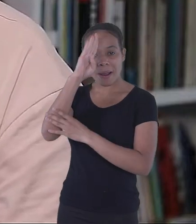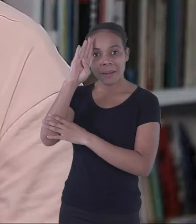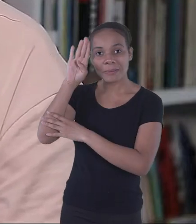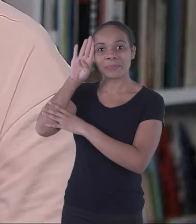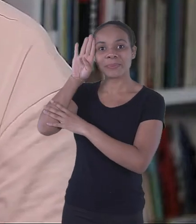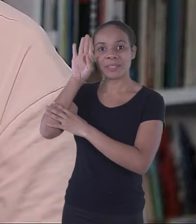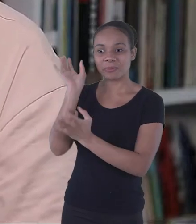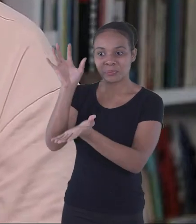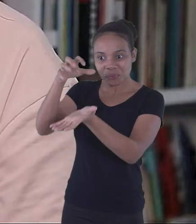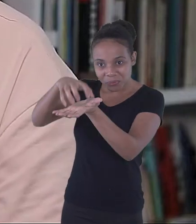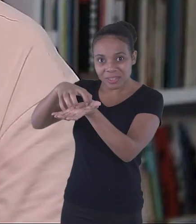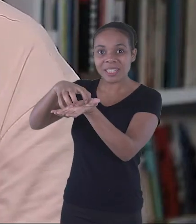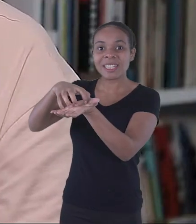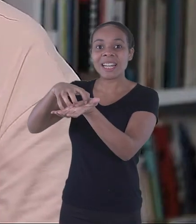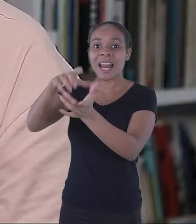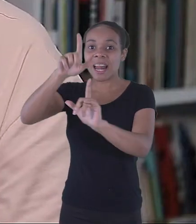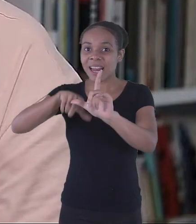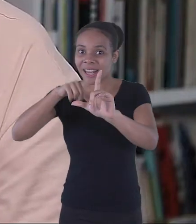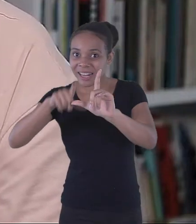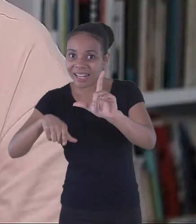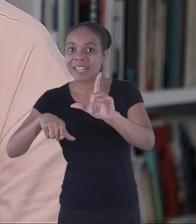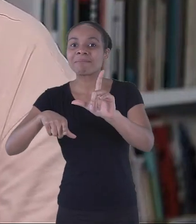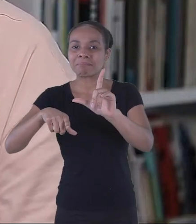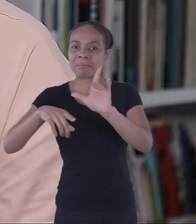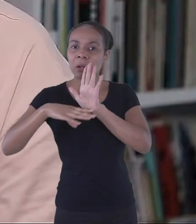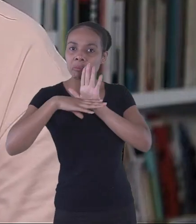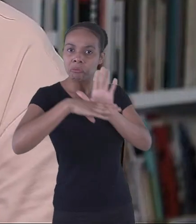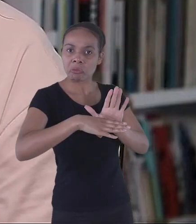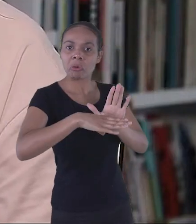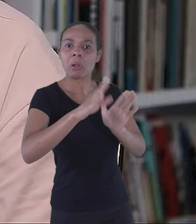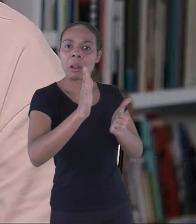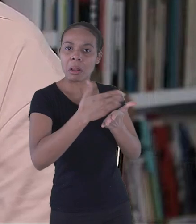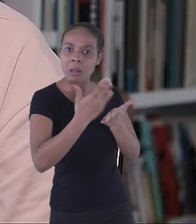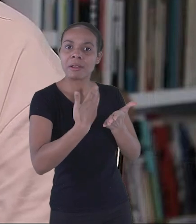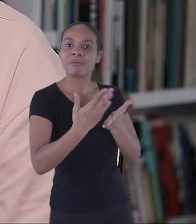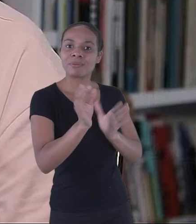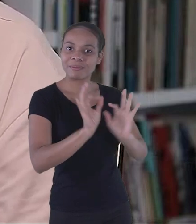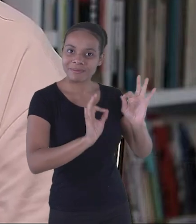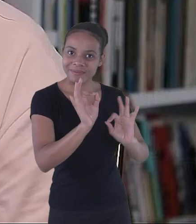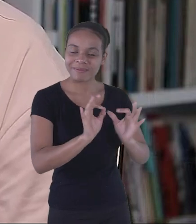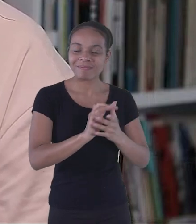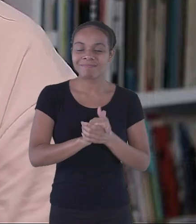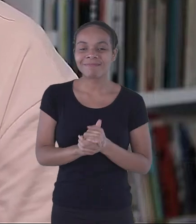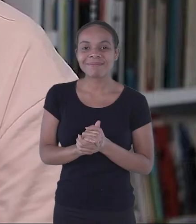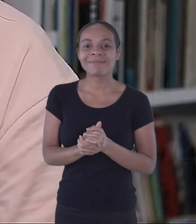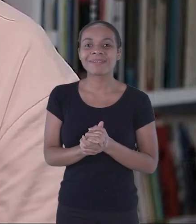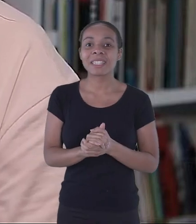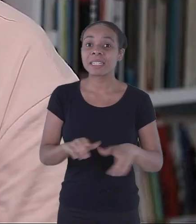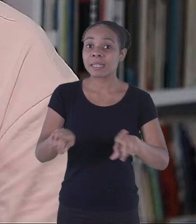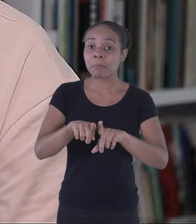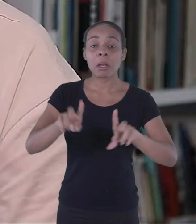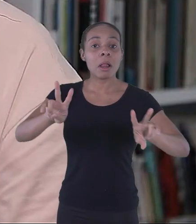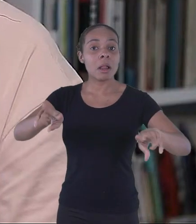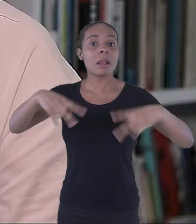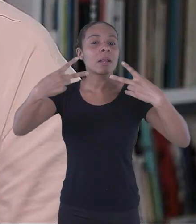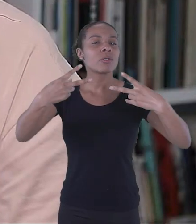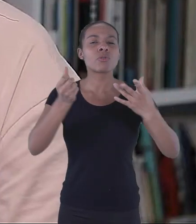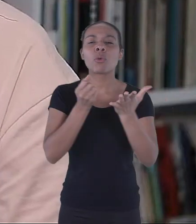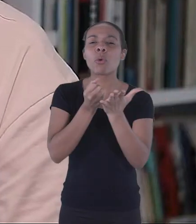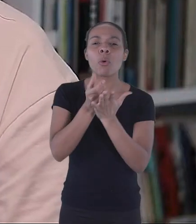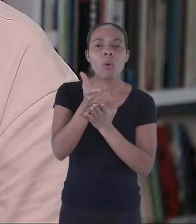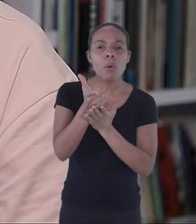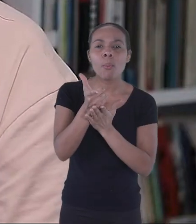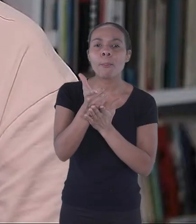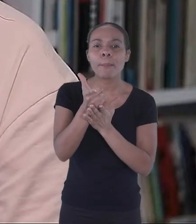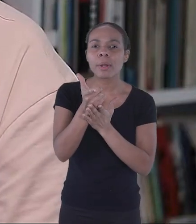nos dizeres, nos textinhos do YouTube, o link de compra do livro. Eu não